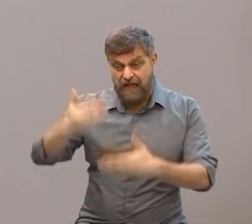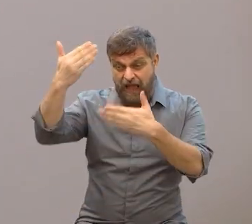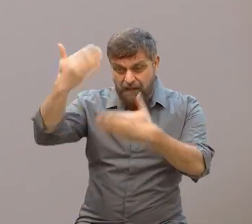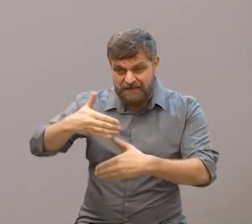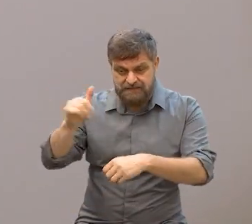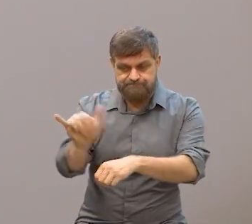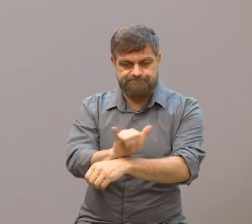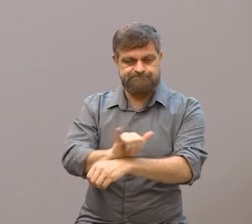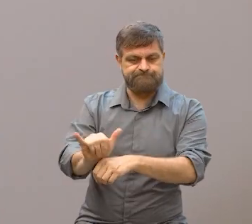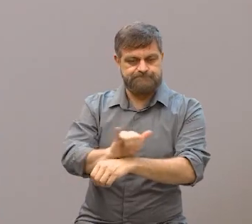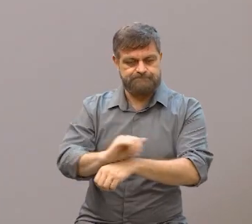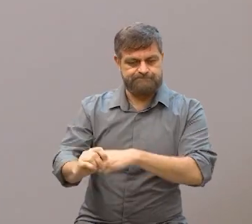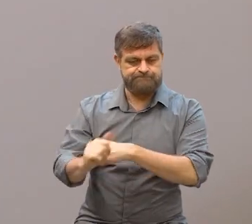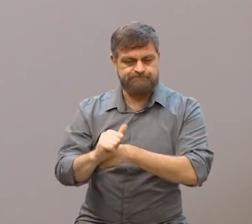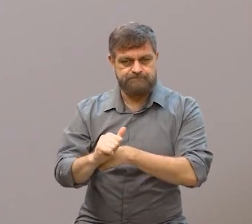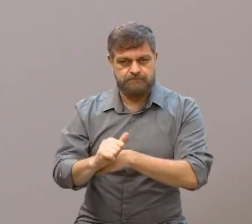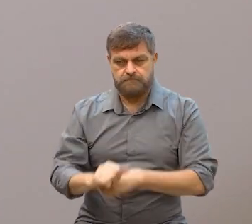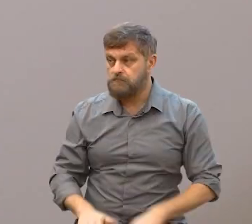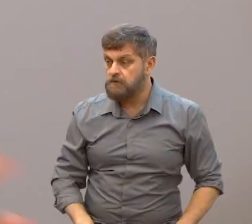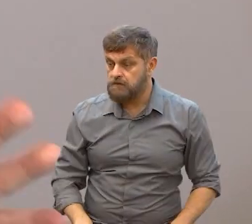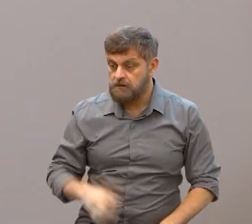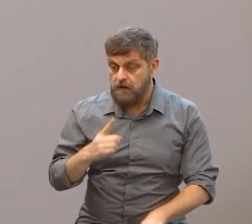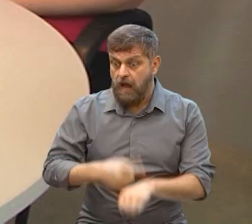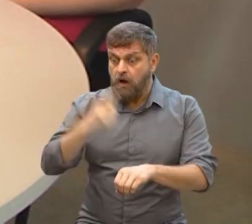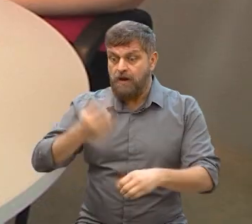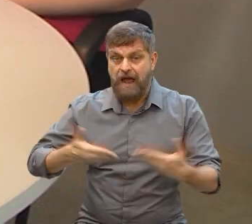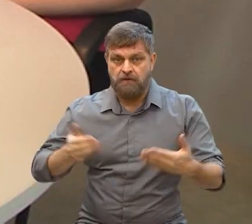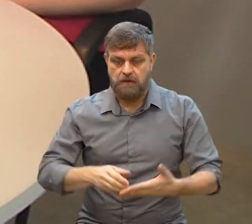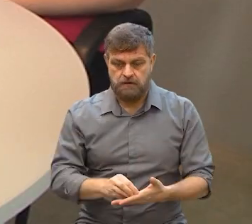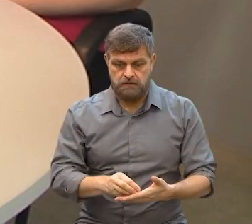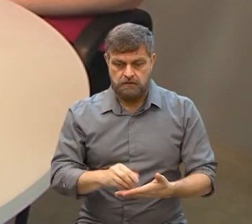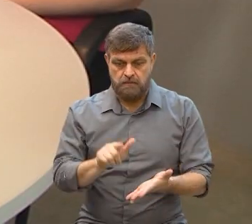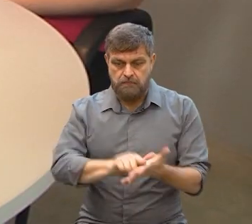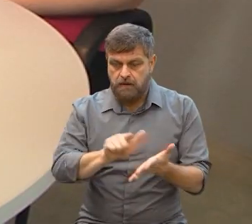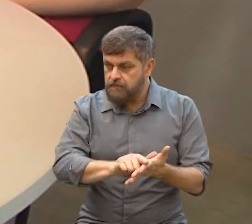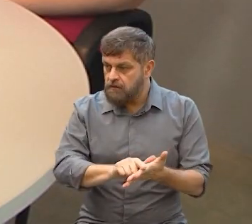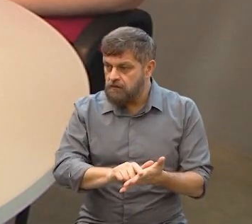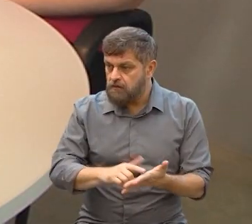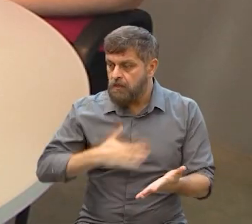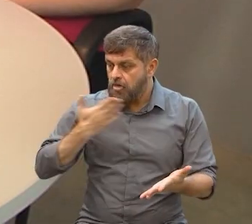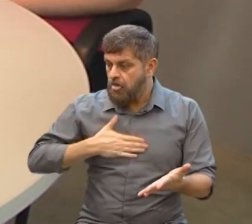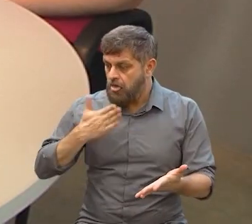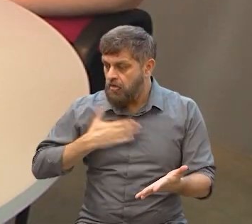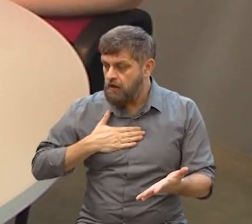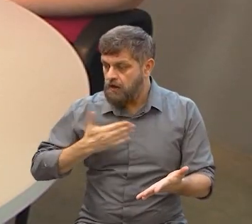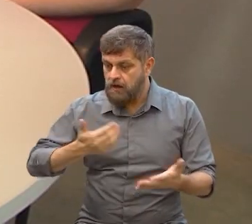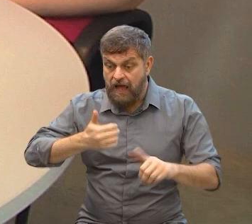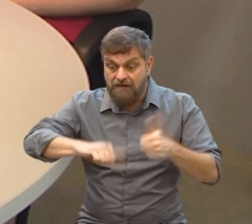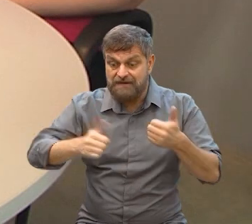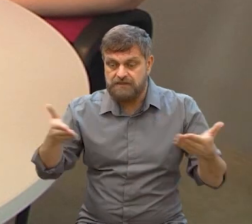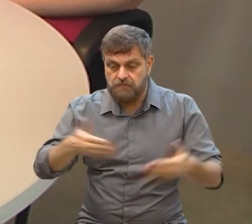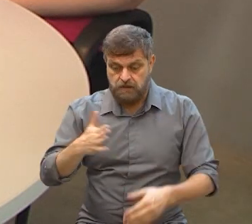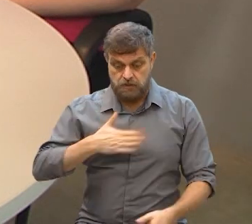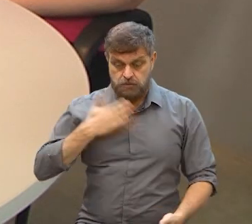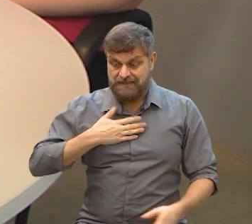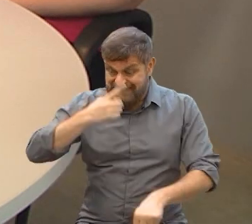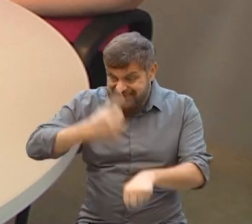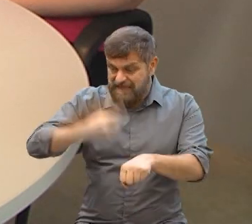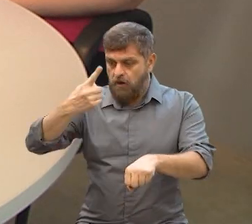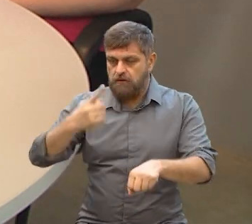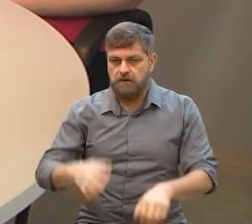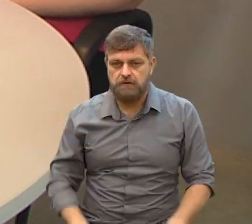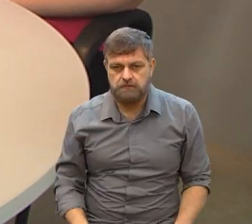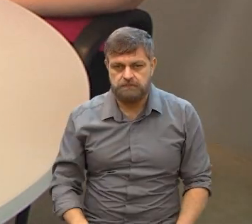a gente chama isso, né? Tira uma folha e vamos fazer uma prova hoje. Já fica aquele movimento tenso, né? Não, avaliação surpresa. Mas, olha, todo